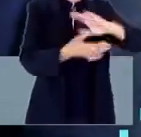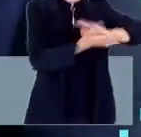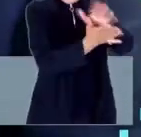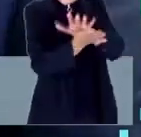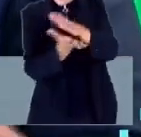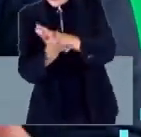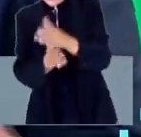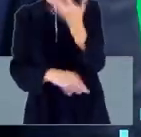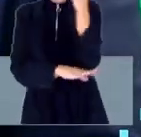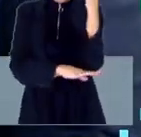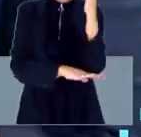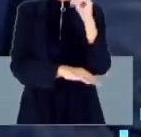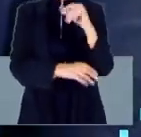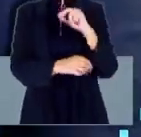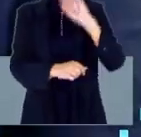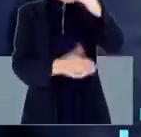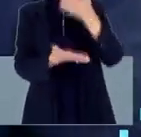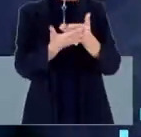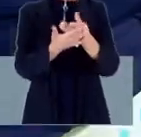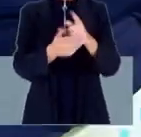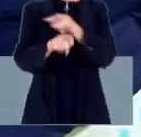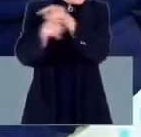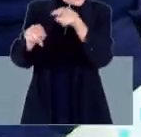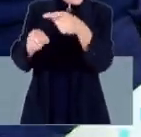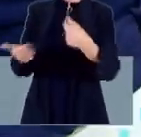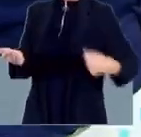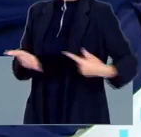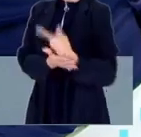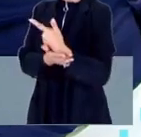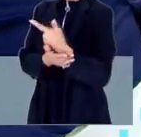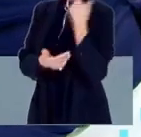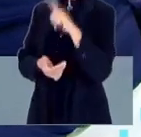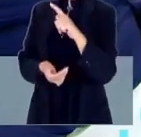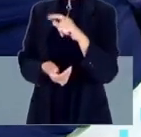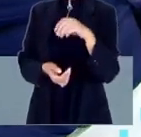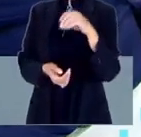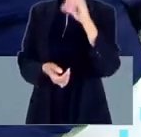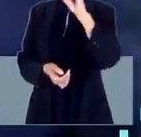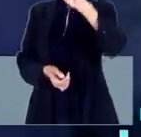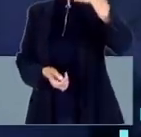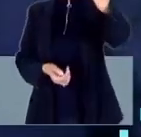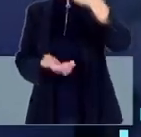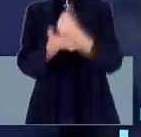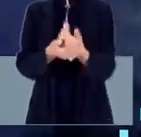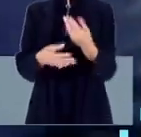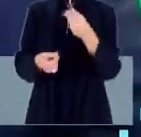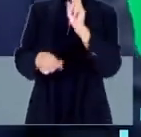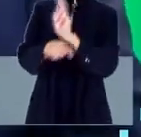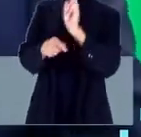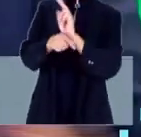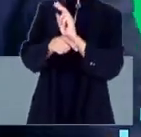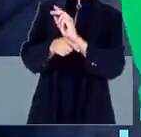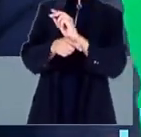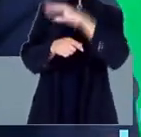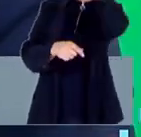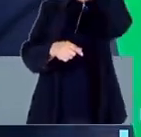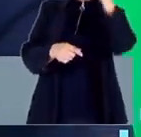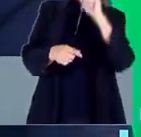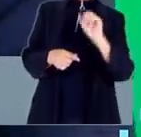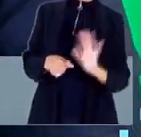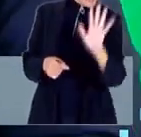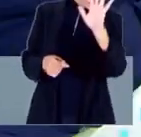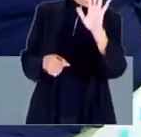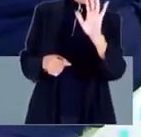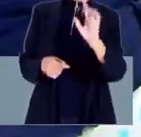florestas acabaram acho que é justo que eles nos paguem para ter o oxigênio vão proteger mas era proteger mas não custa